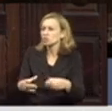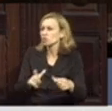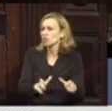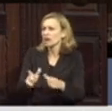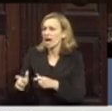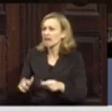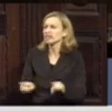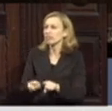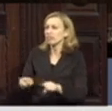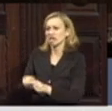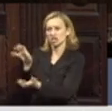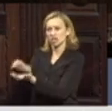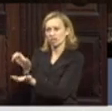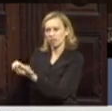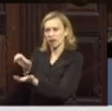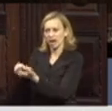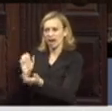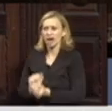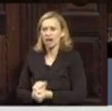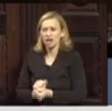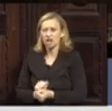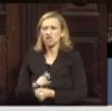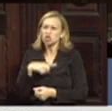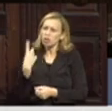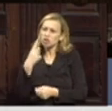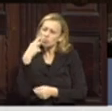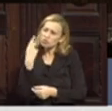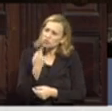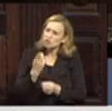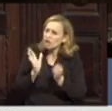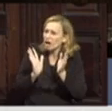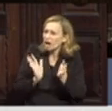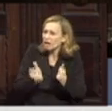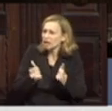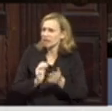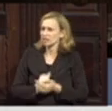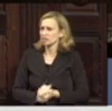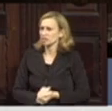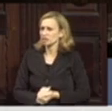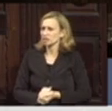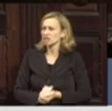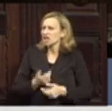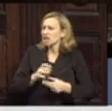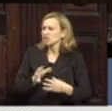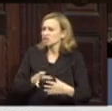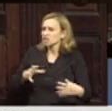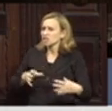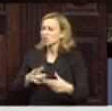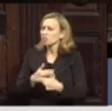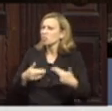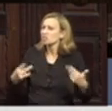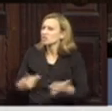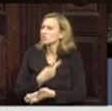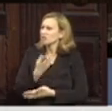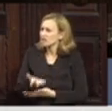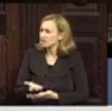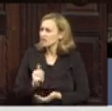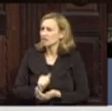não podemos esperar ou permitir que, além do Complexo do Alemão, além da Maré, além